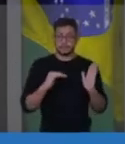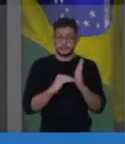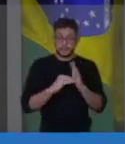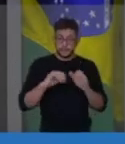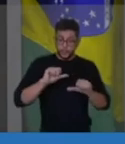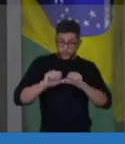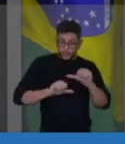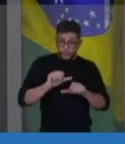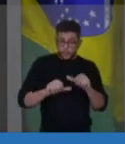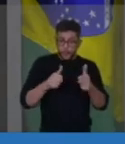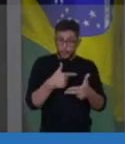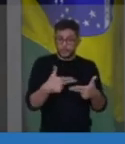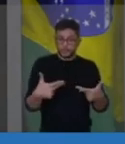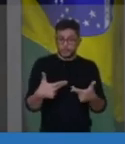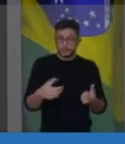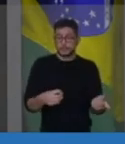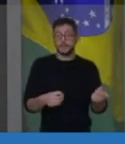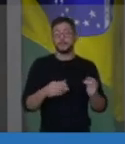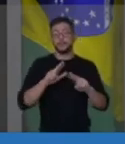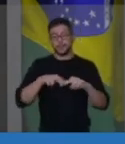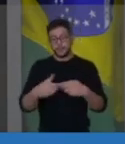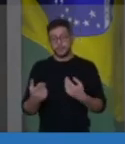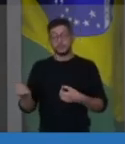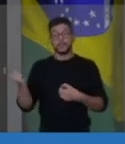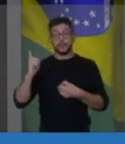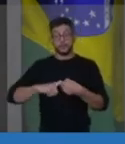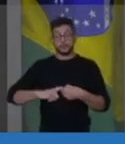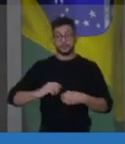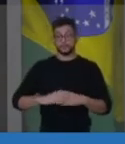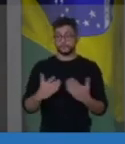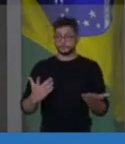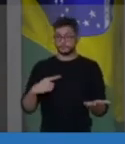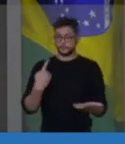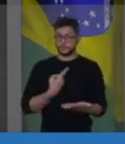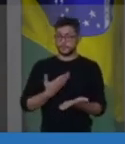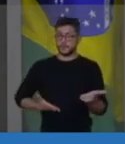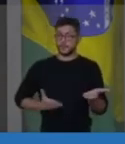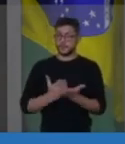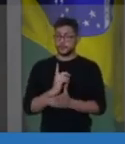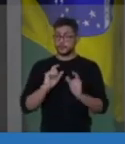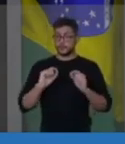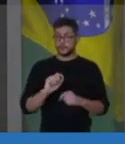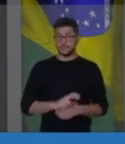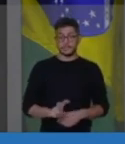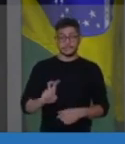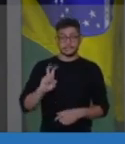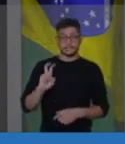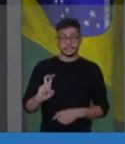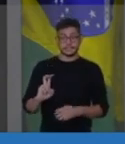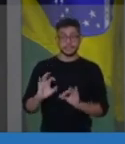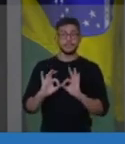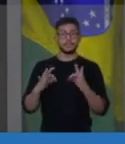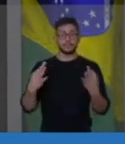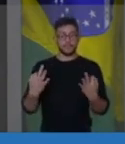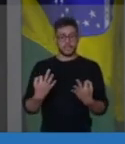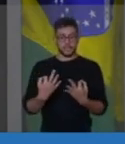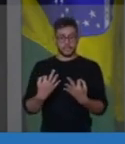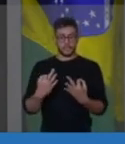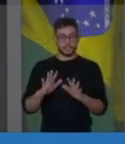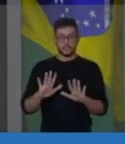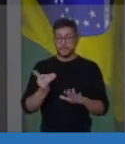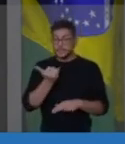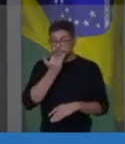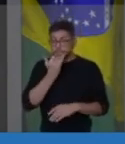Que nós aprovamos na legislatura passada, os 5 feriados de 7 dias por semana o Senado concordou com a Câmara dos